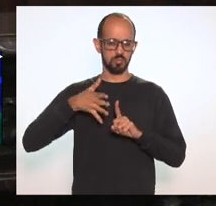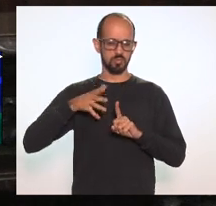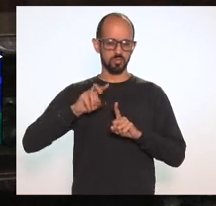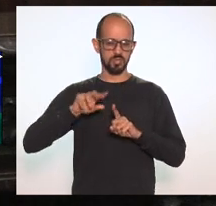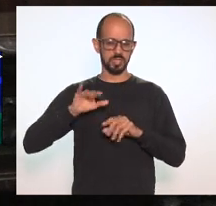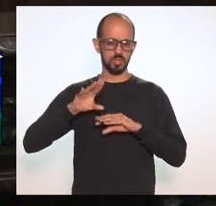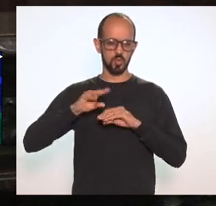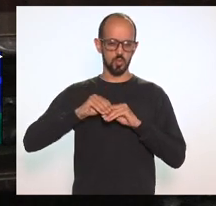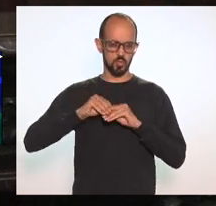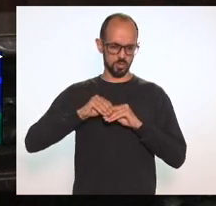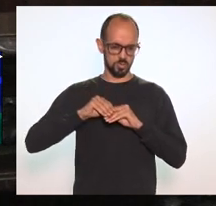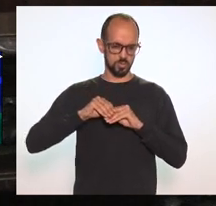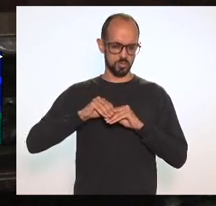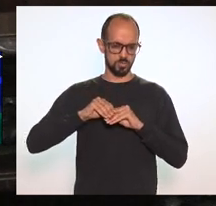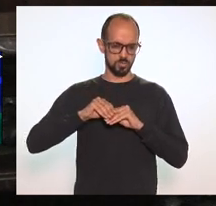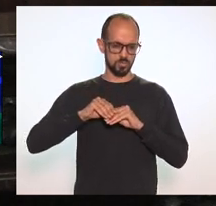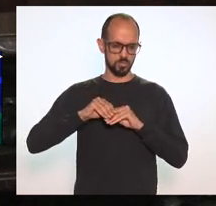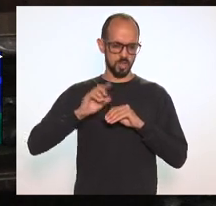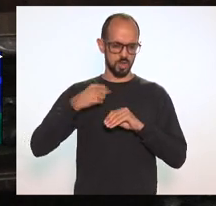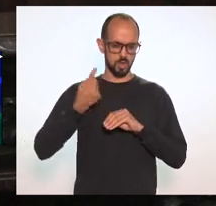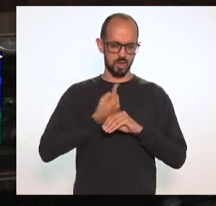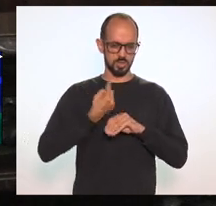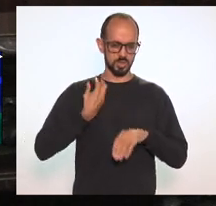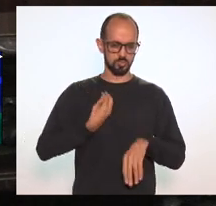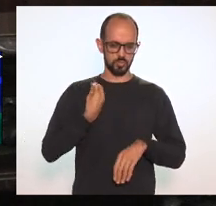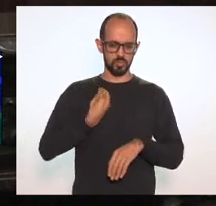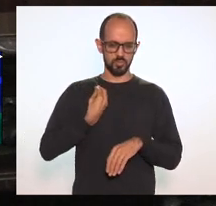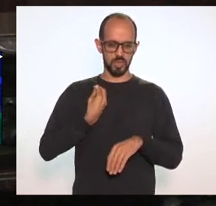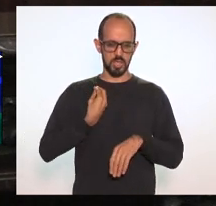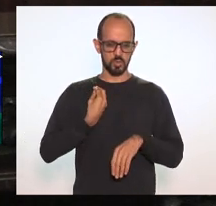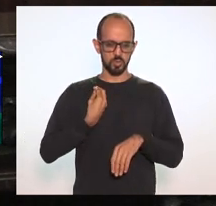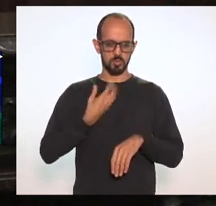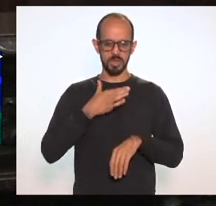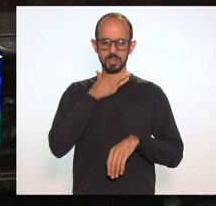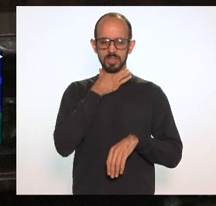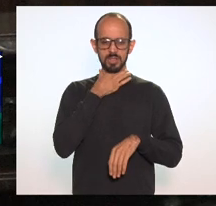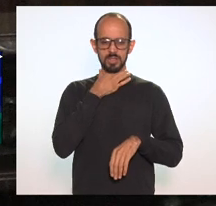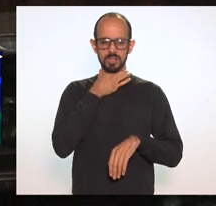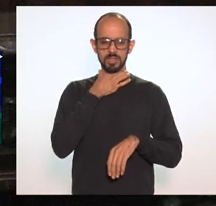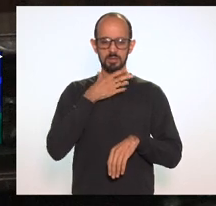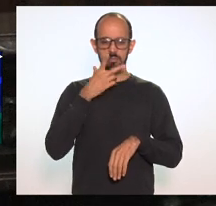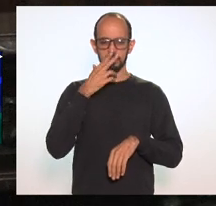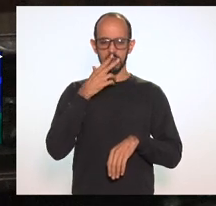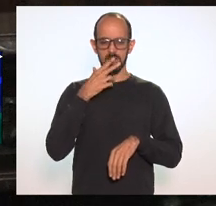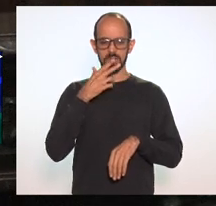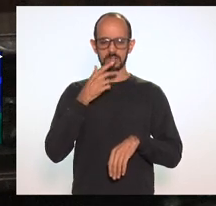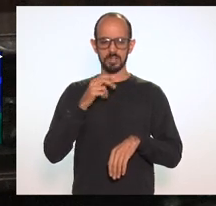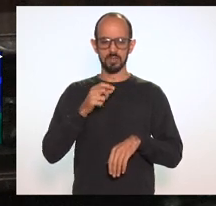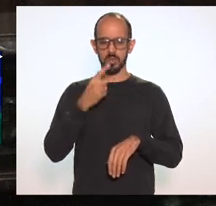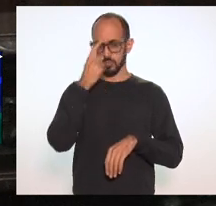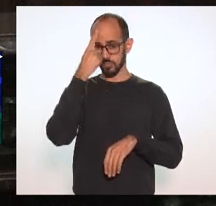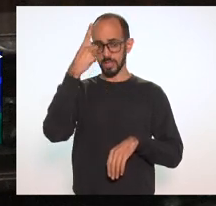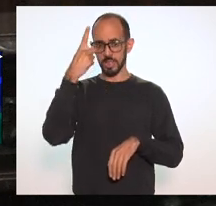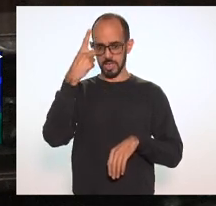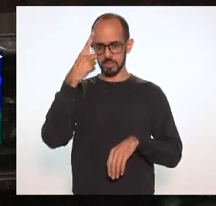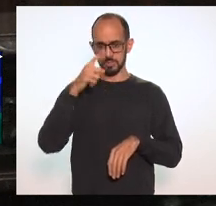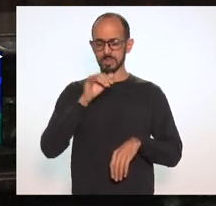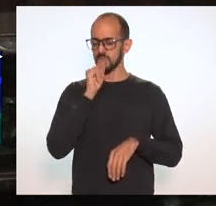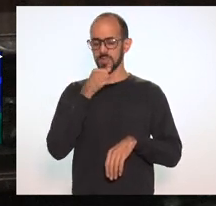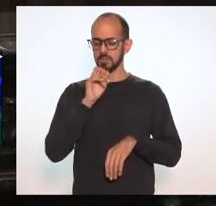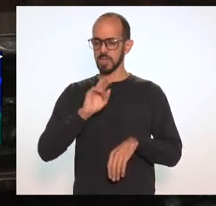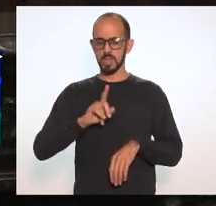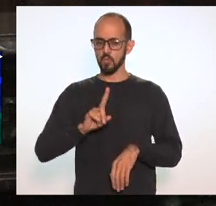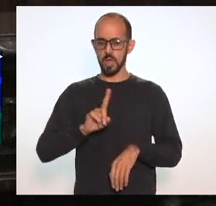curta e nós estamos vivendo uma crise que parece até artificial Mas infelizmente não é